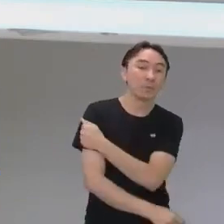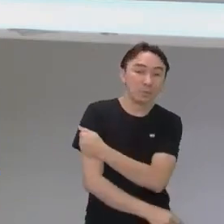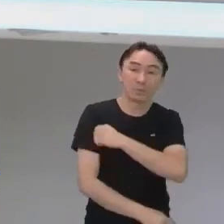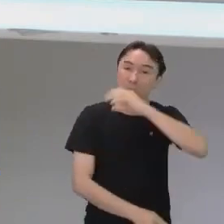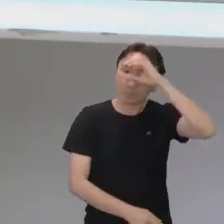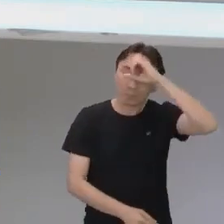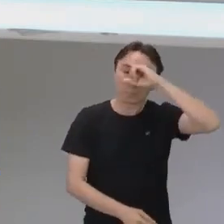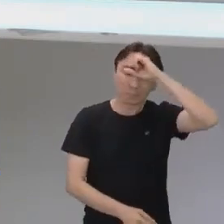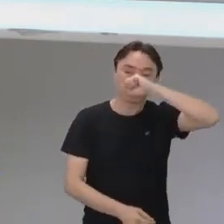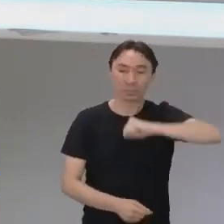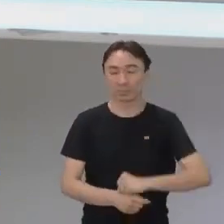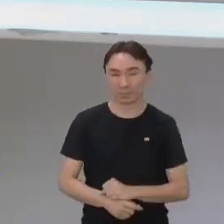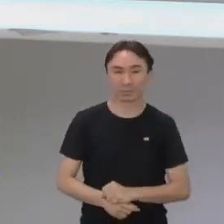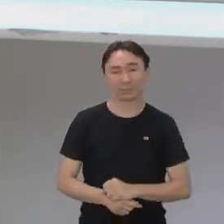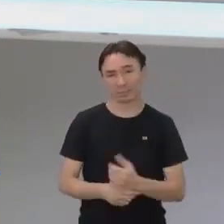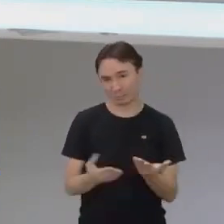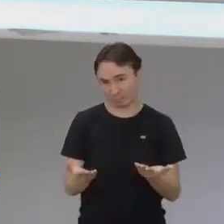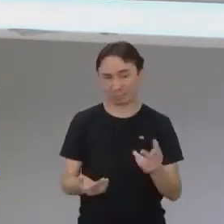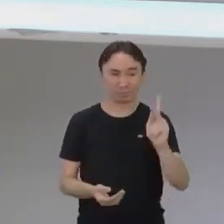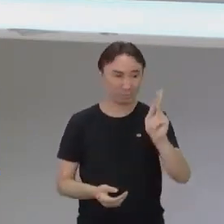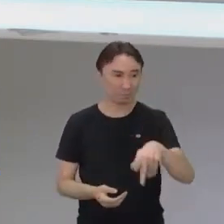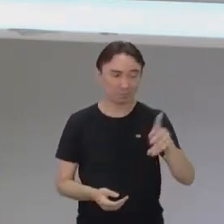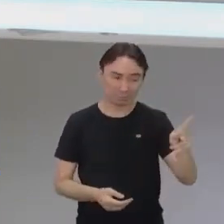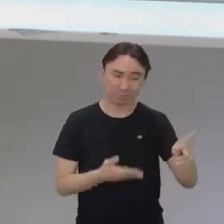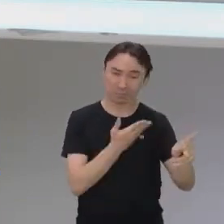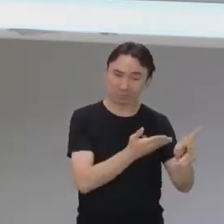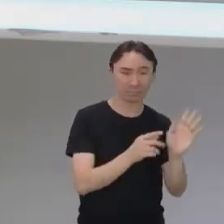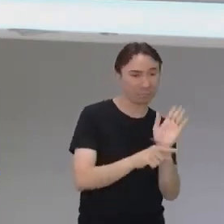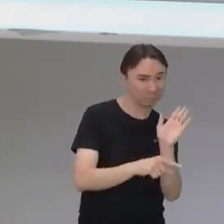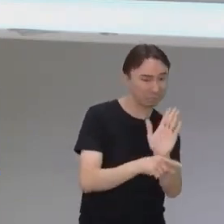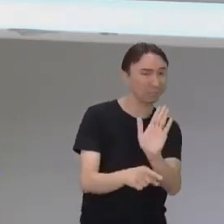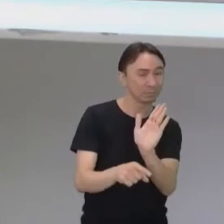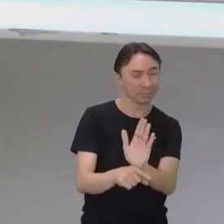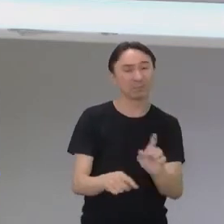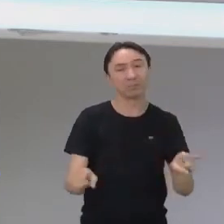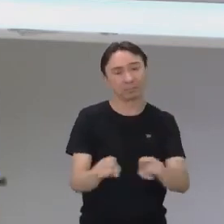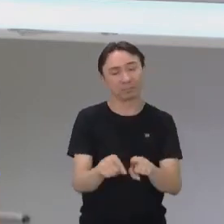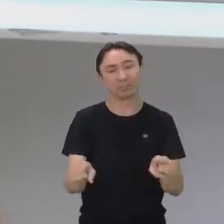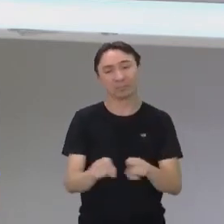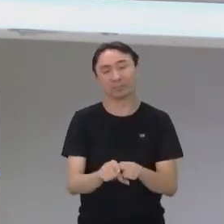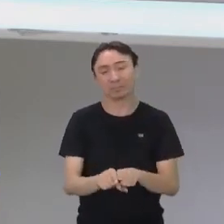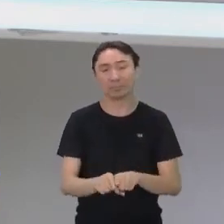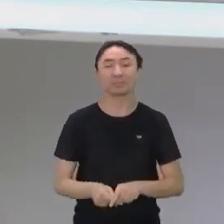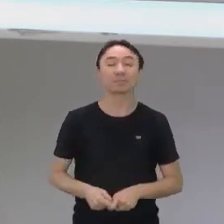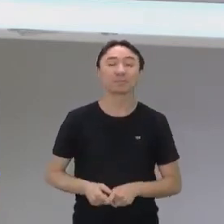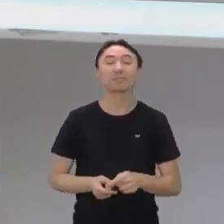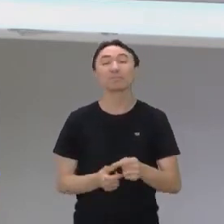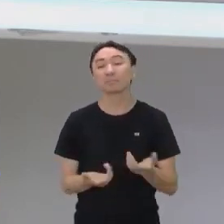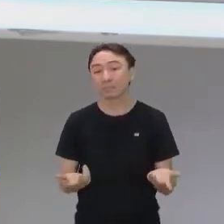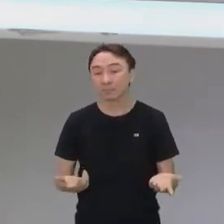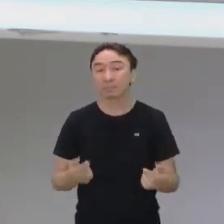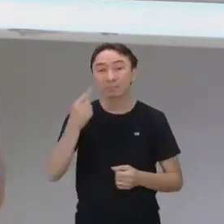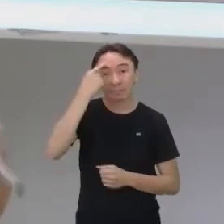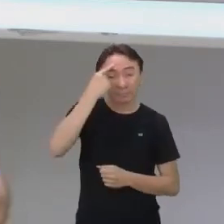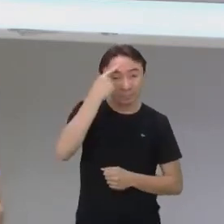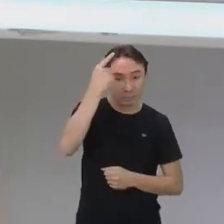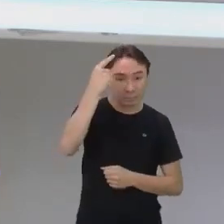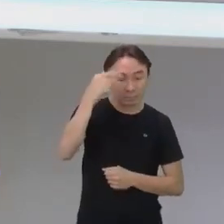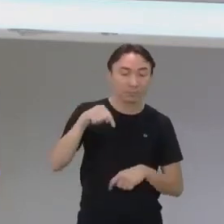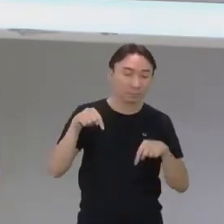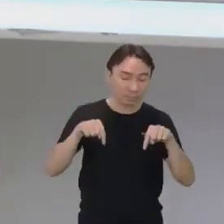que o professor possa estar desdobrando essa aula com os seus estudantes. Vamos lembrar então que essa aula ela